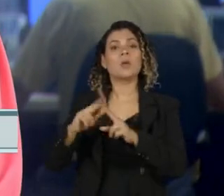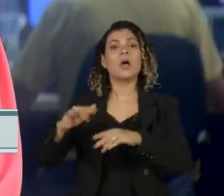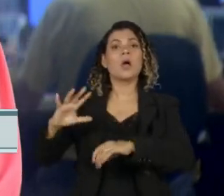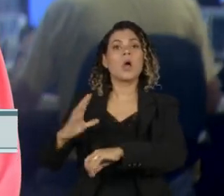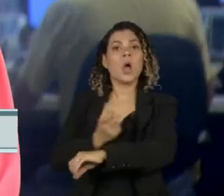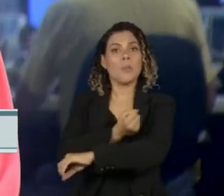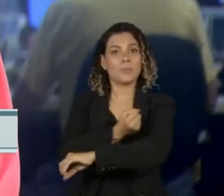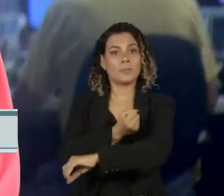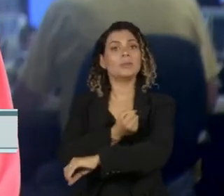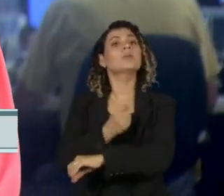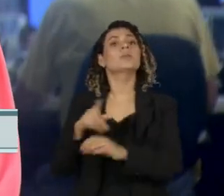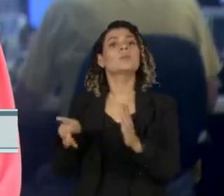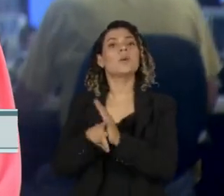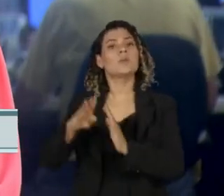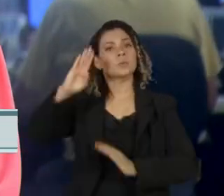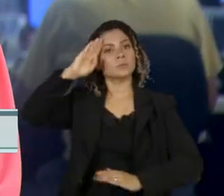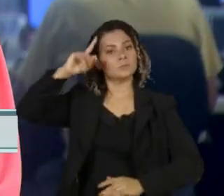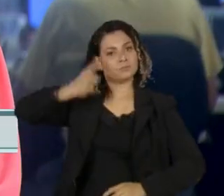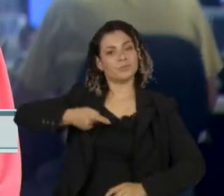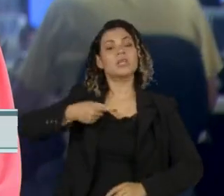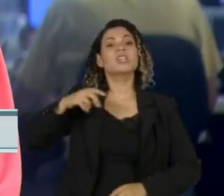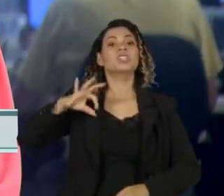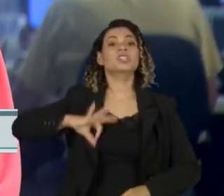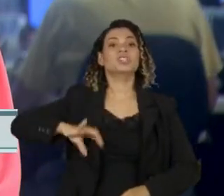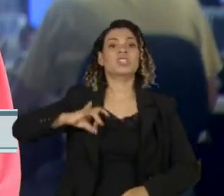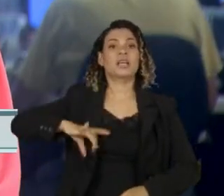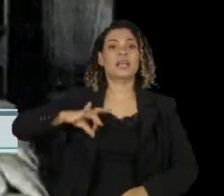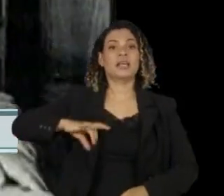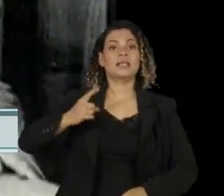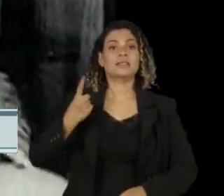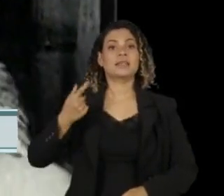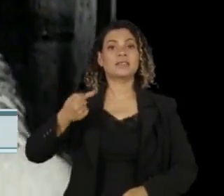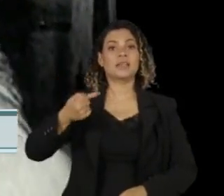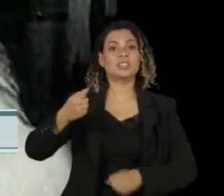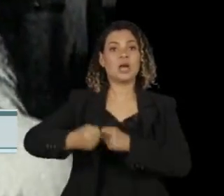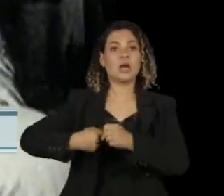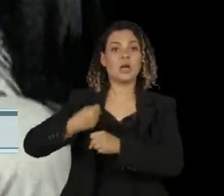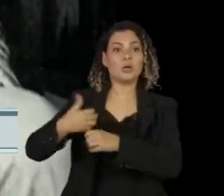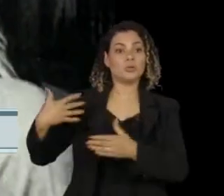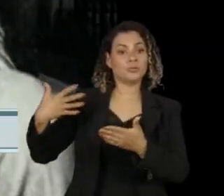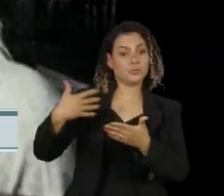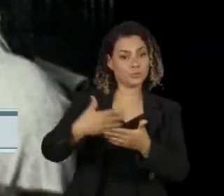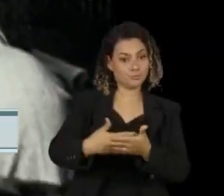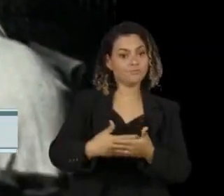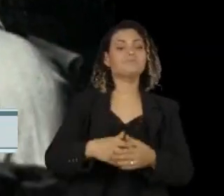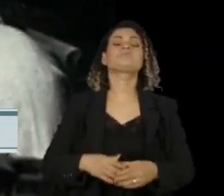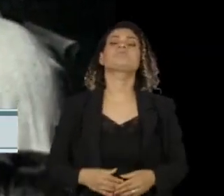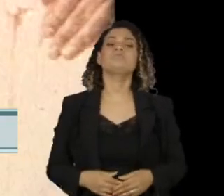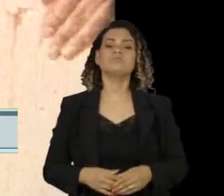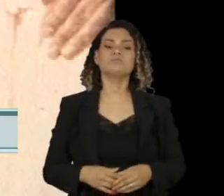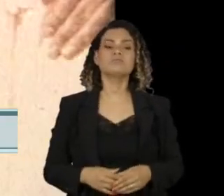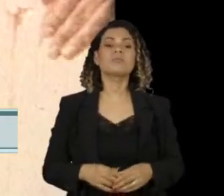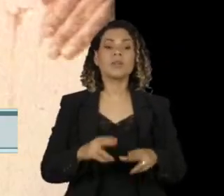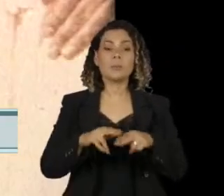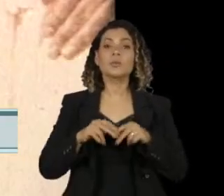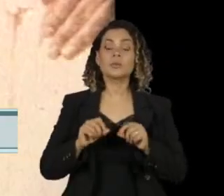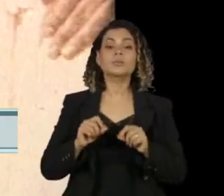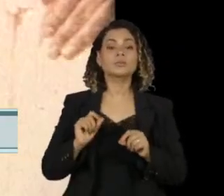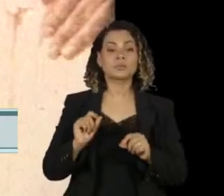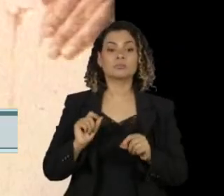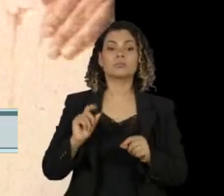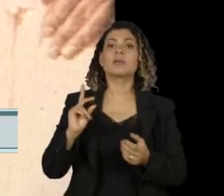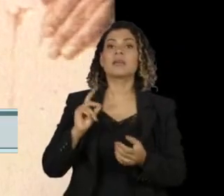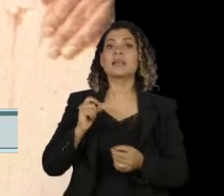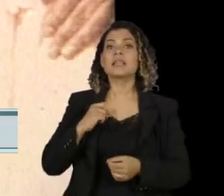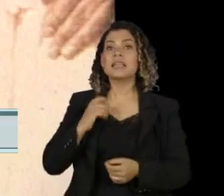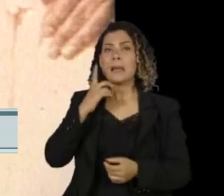Augusto pinochet ditador que governou o Chile por 17 anos os peritos encontraram uma substância botulínica no dente